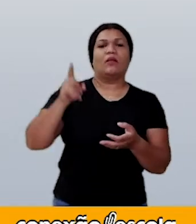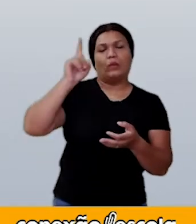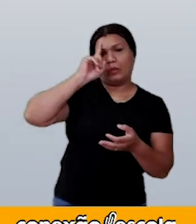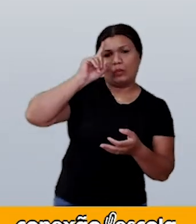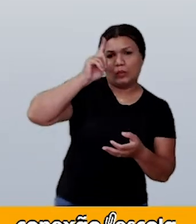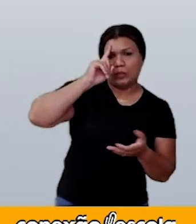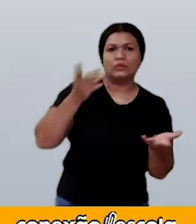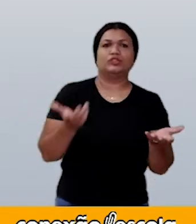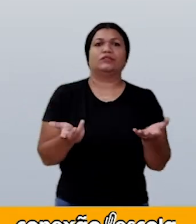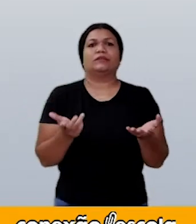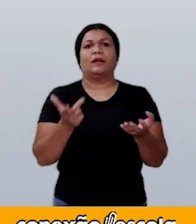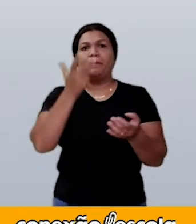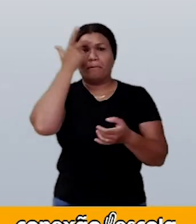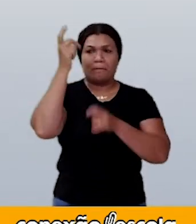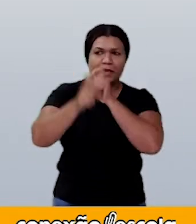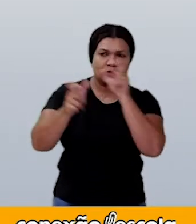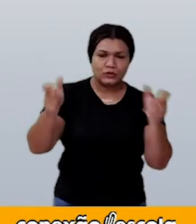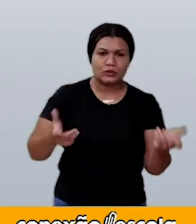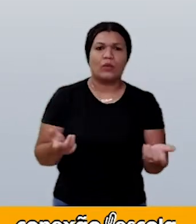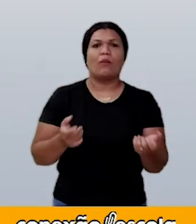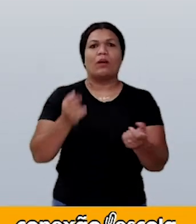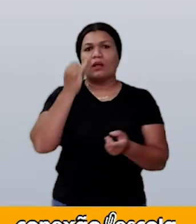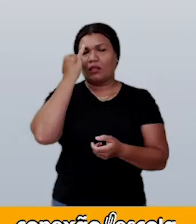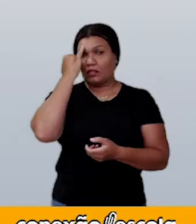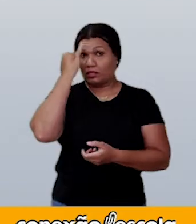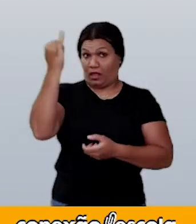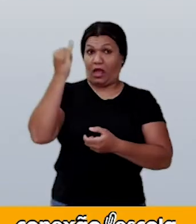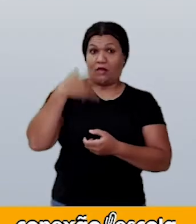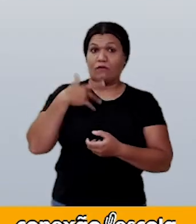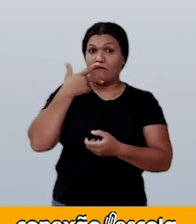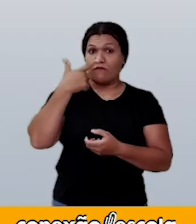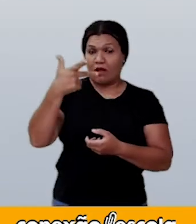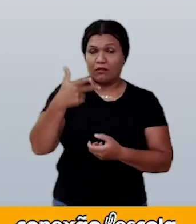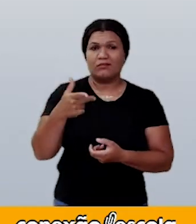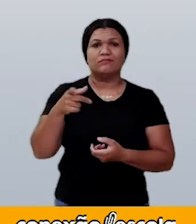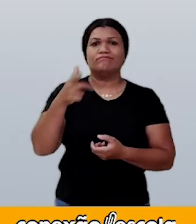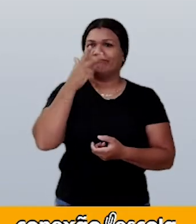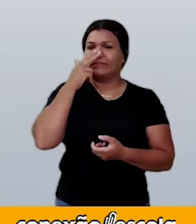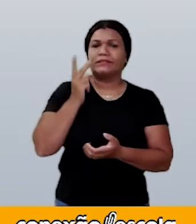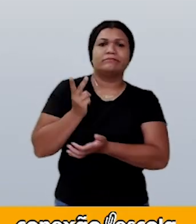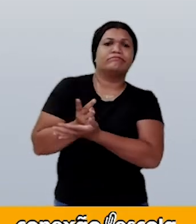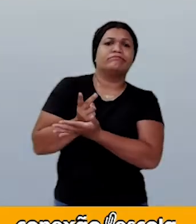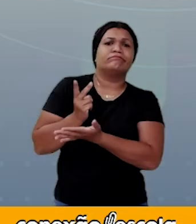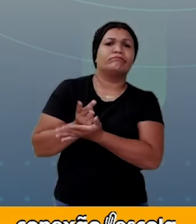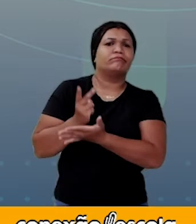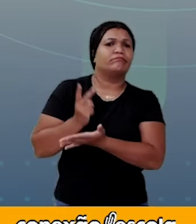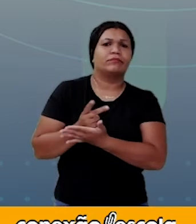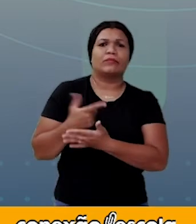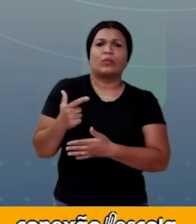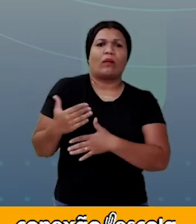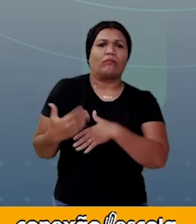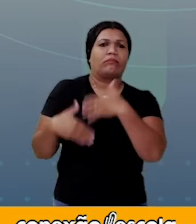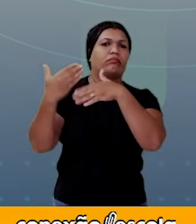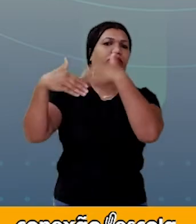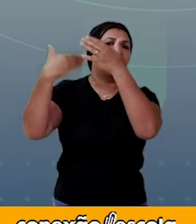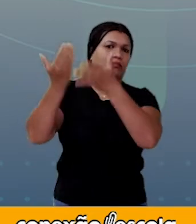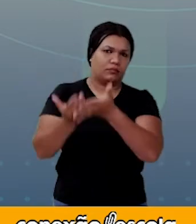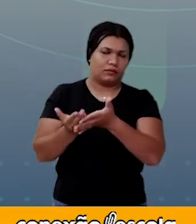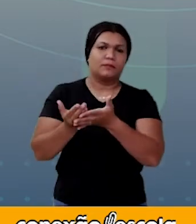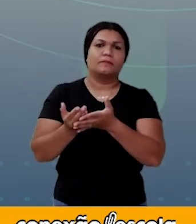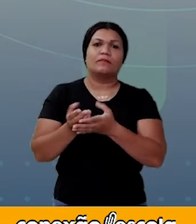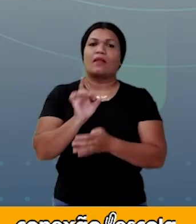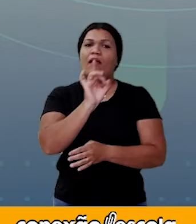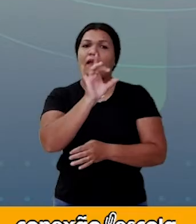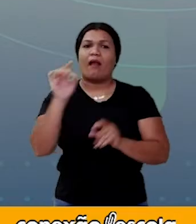dia, pessoas. E as ideias, como eu mencionei, elas não são desenvolvidas. A cada